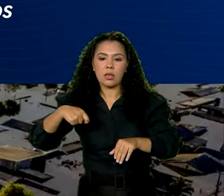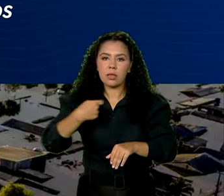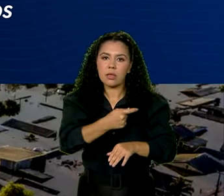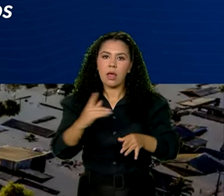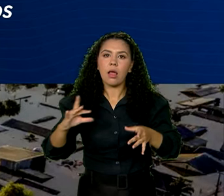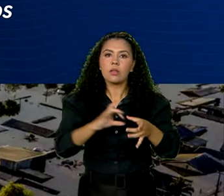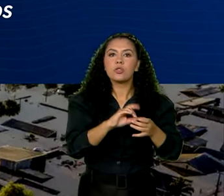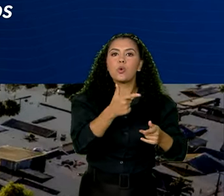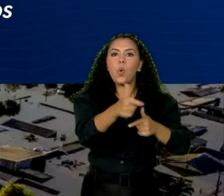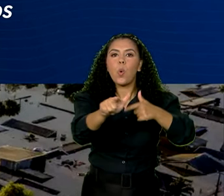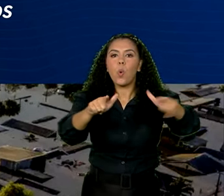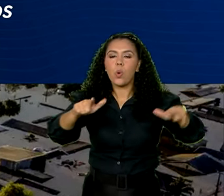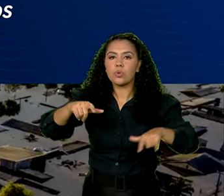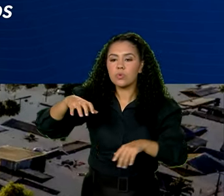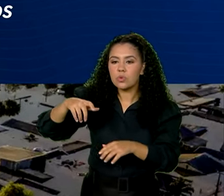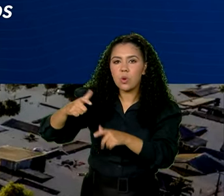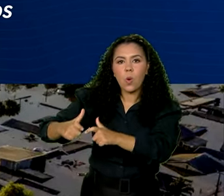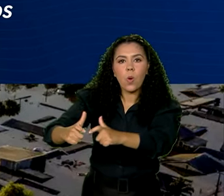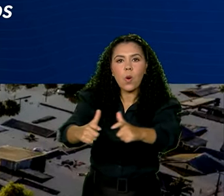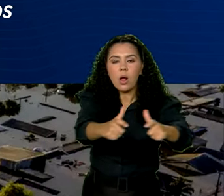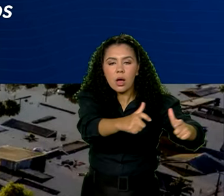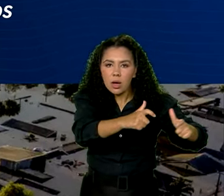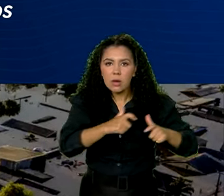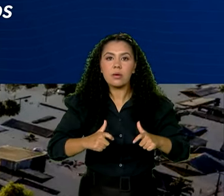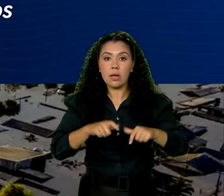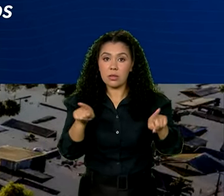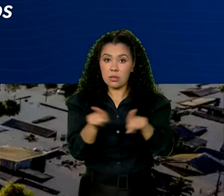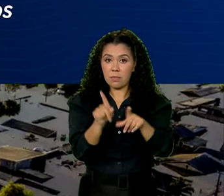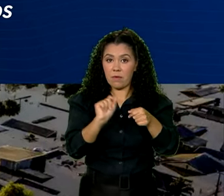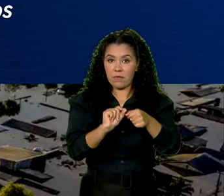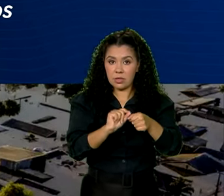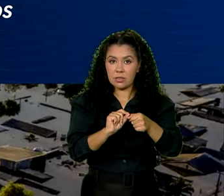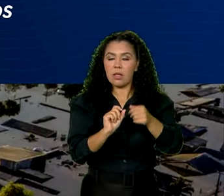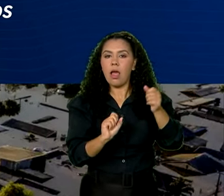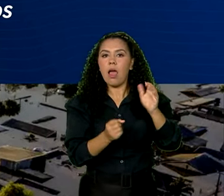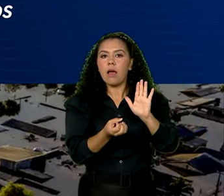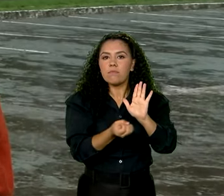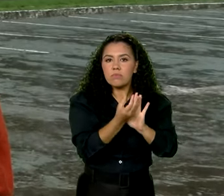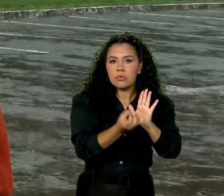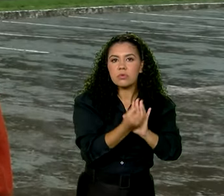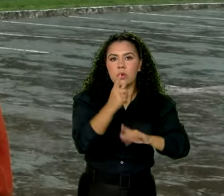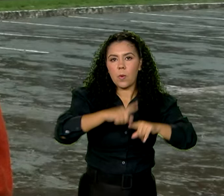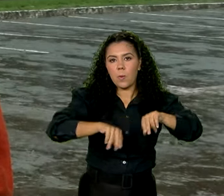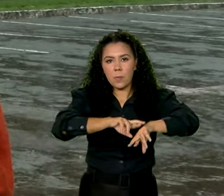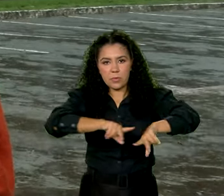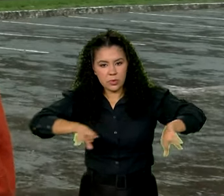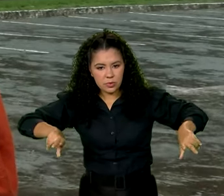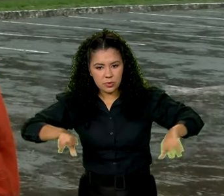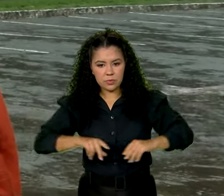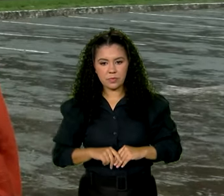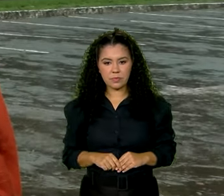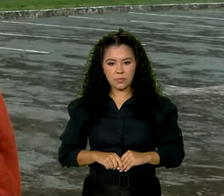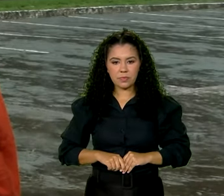outros estabelecimentos com inspeção para a fabricação de produtos.